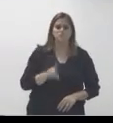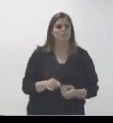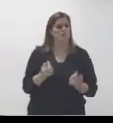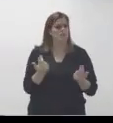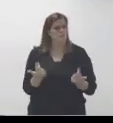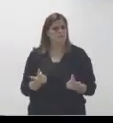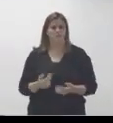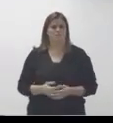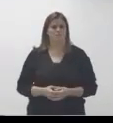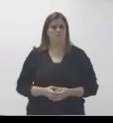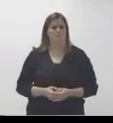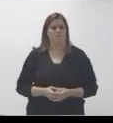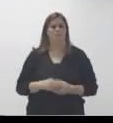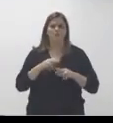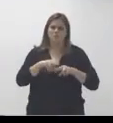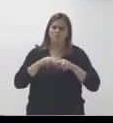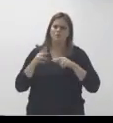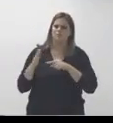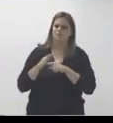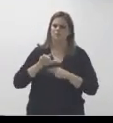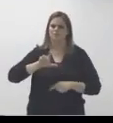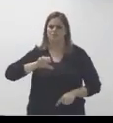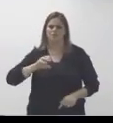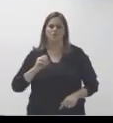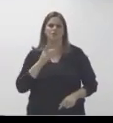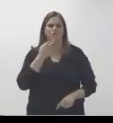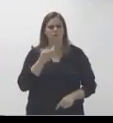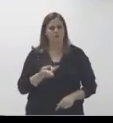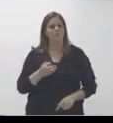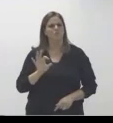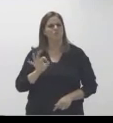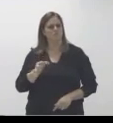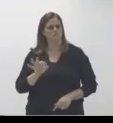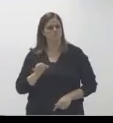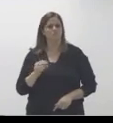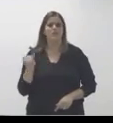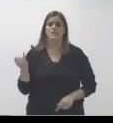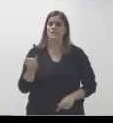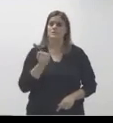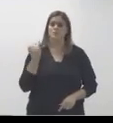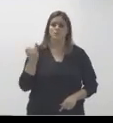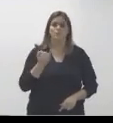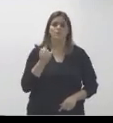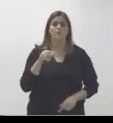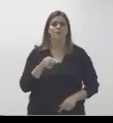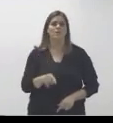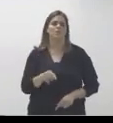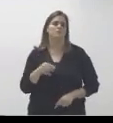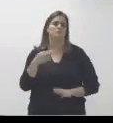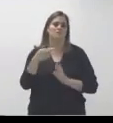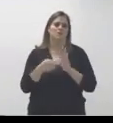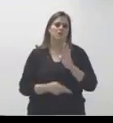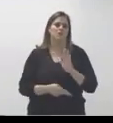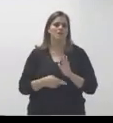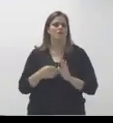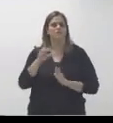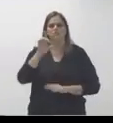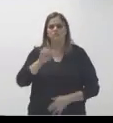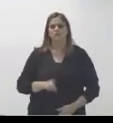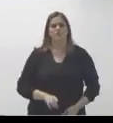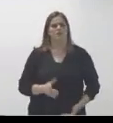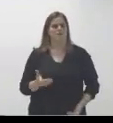léo ela é tão central em todas esses documentos jurídicos a idéia de que são seres que habitam